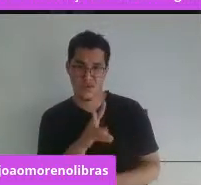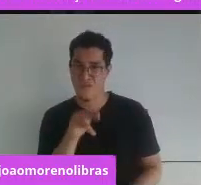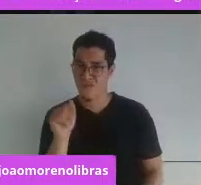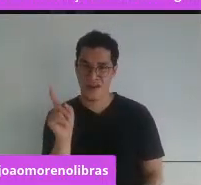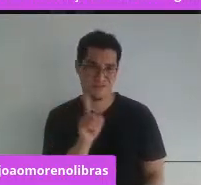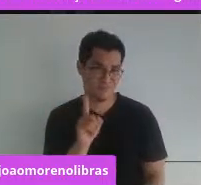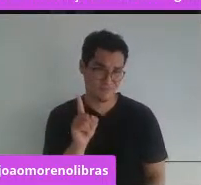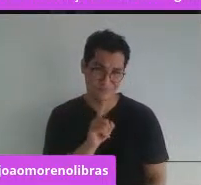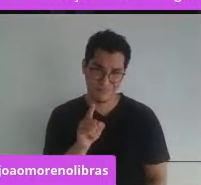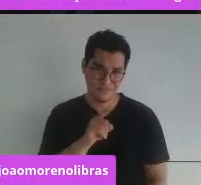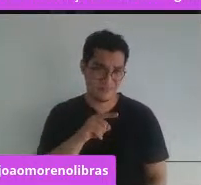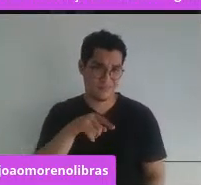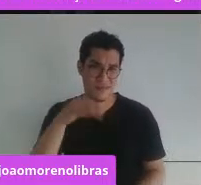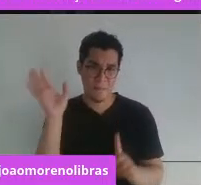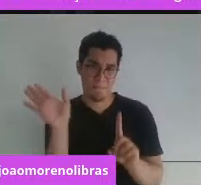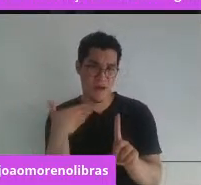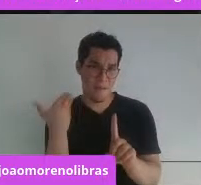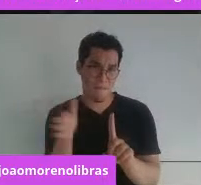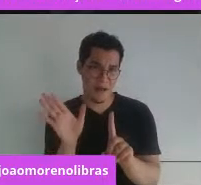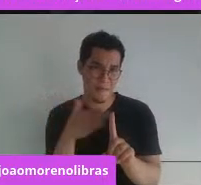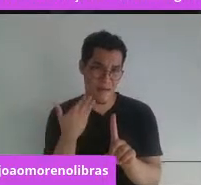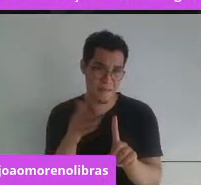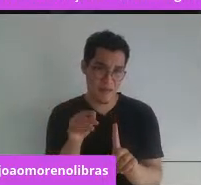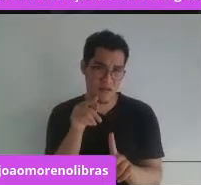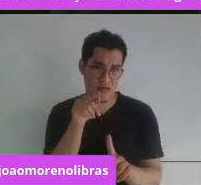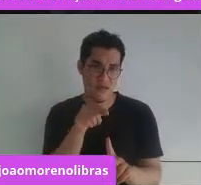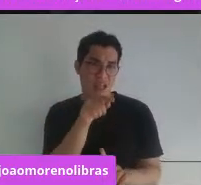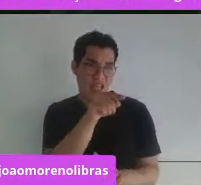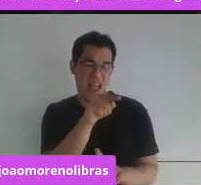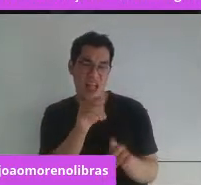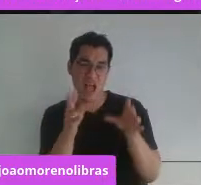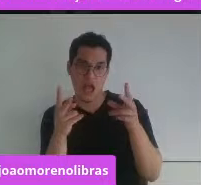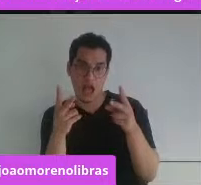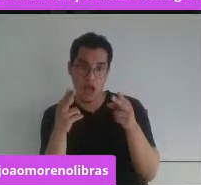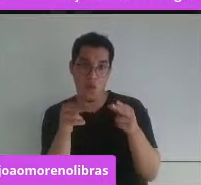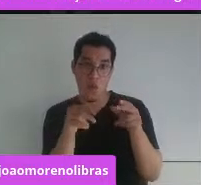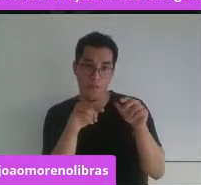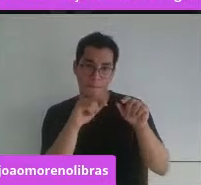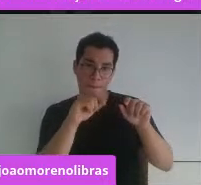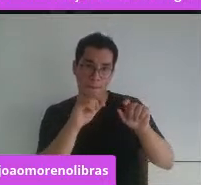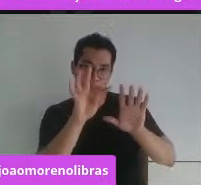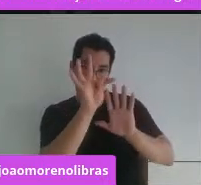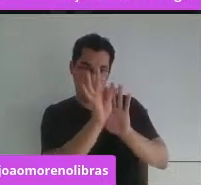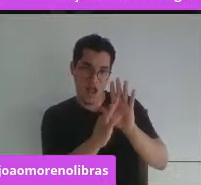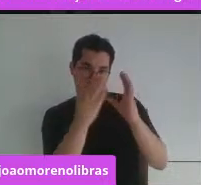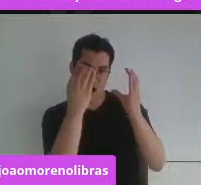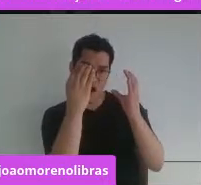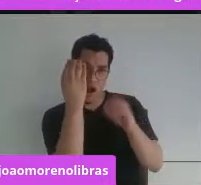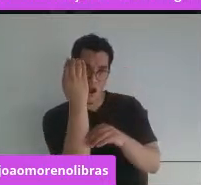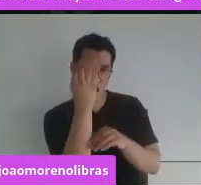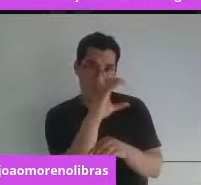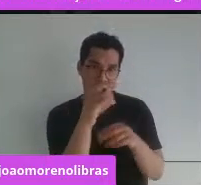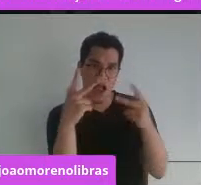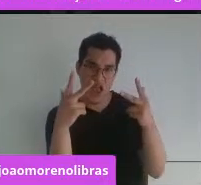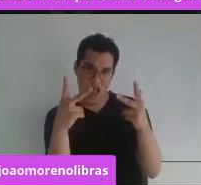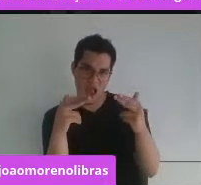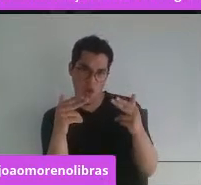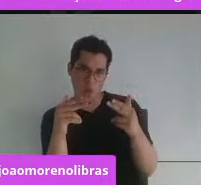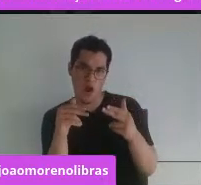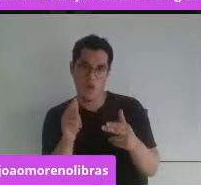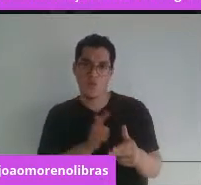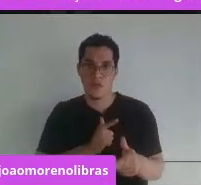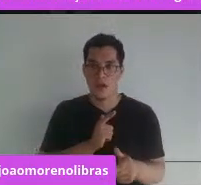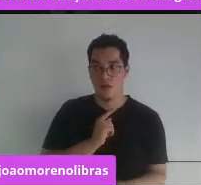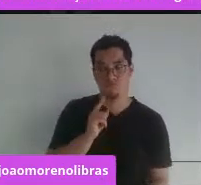Estão transcritos da forma que estavam lá, tá, gente? Vão construir estradas e vão trabalhar na conservação da cidade, prédios públicos. E